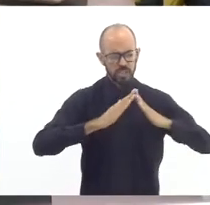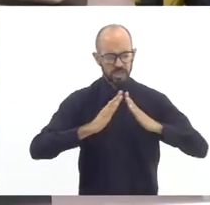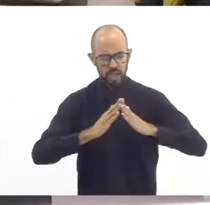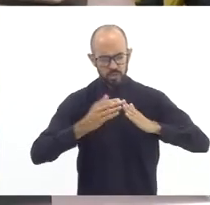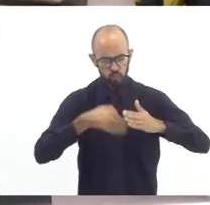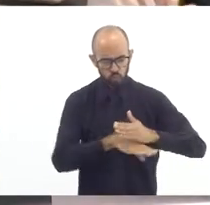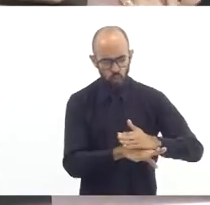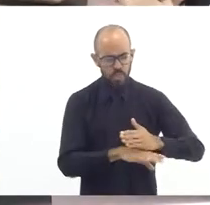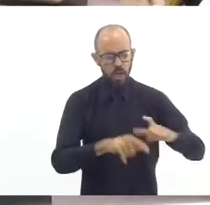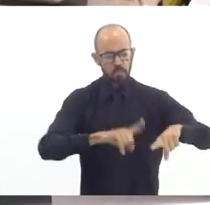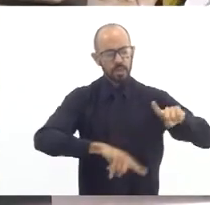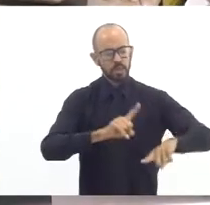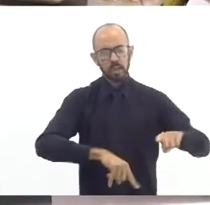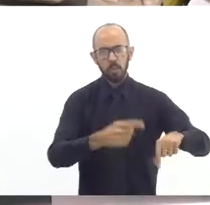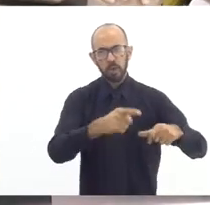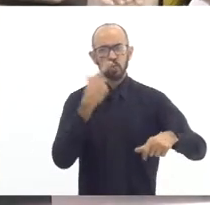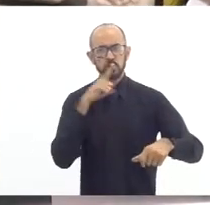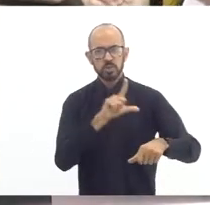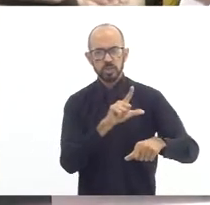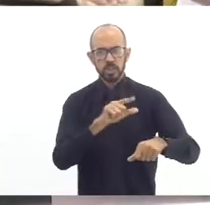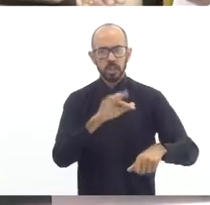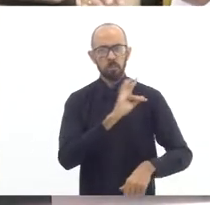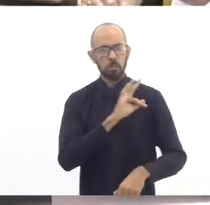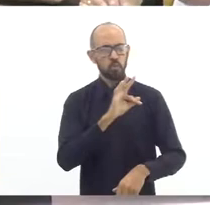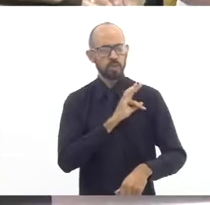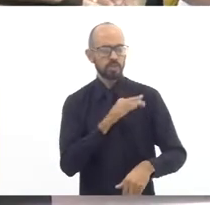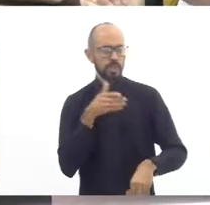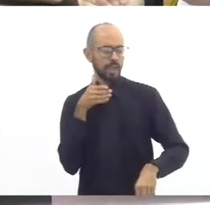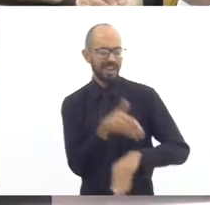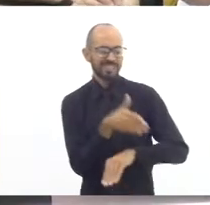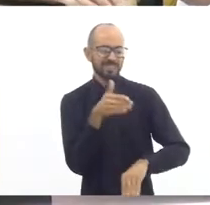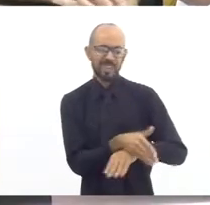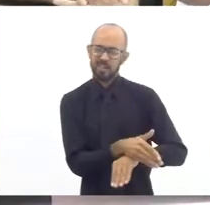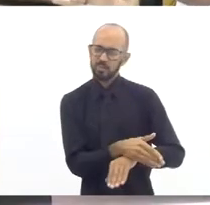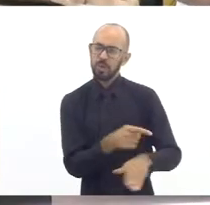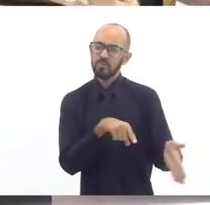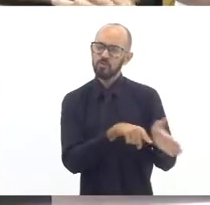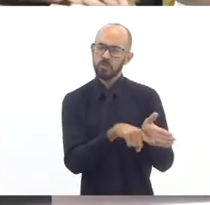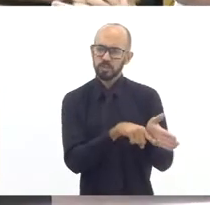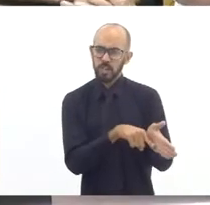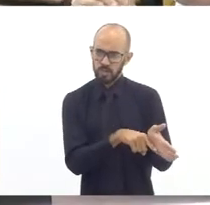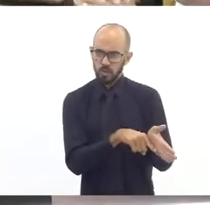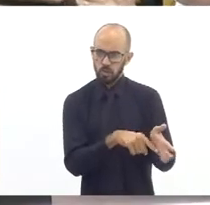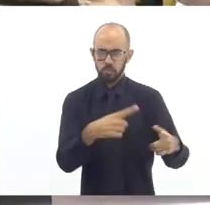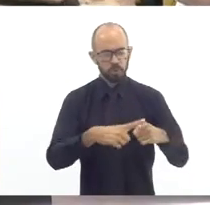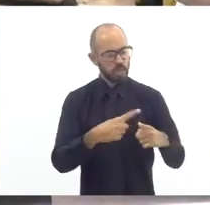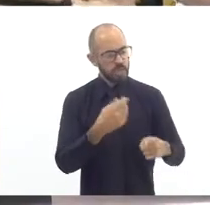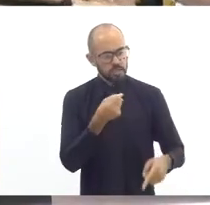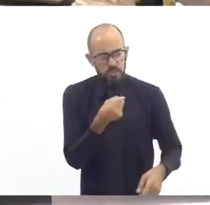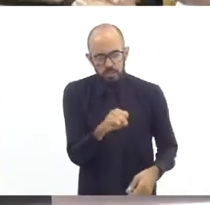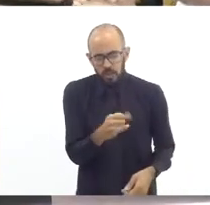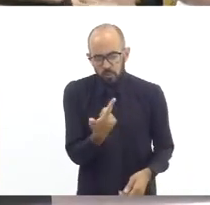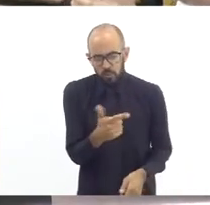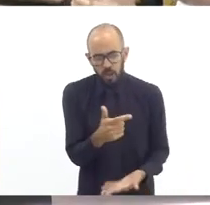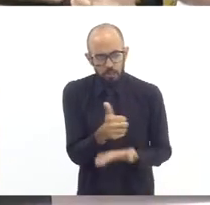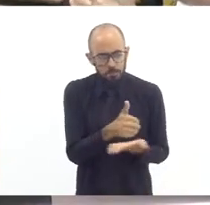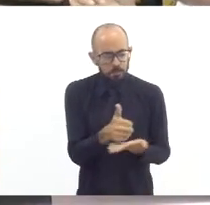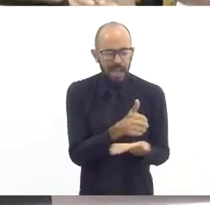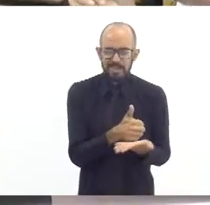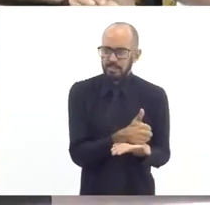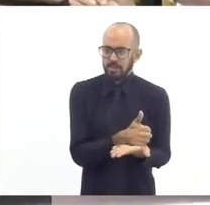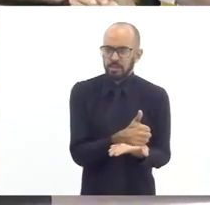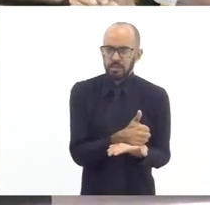garantir melhores condições para que a Polícia Civil possa investigar, porque, sem minimamente essas indicações,